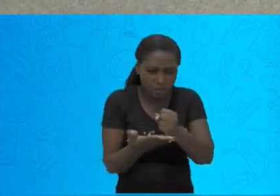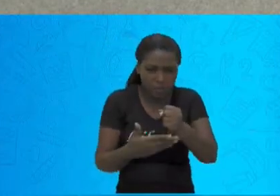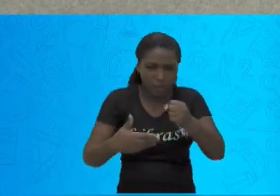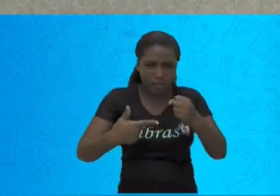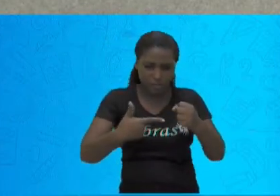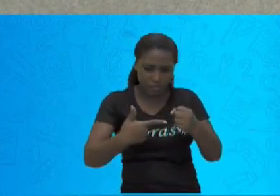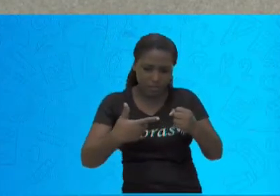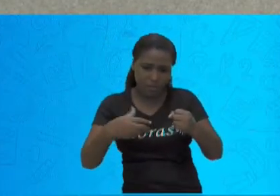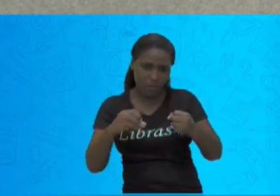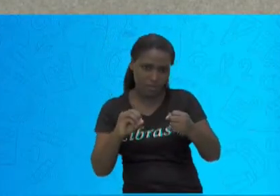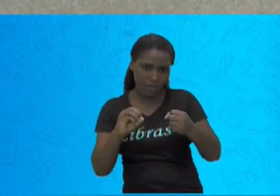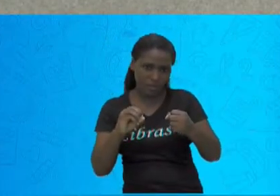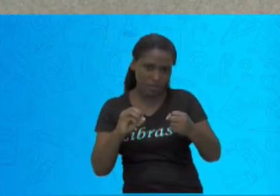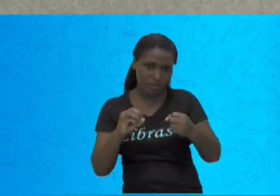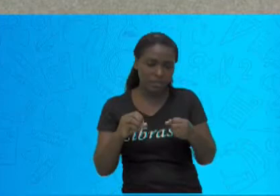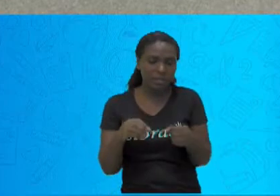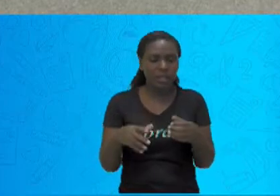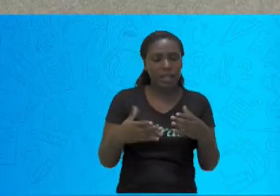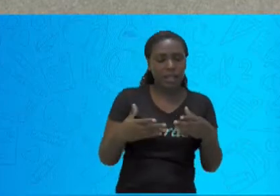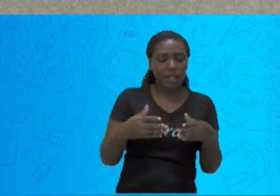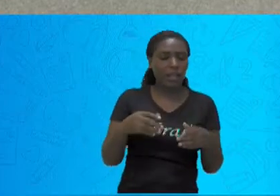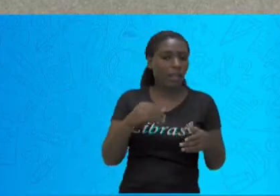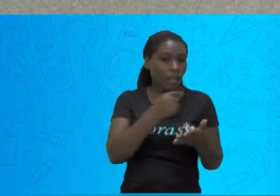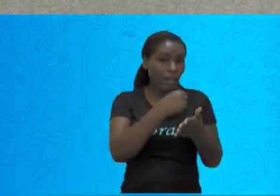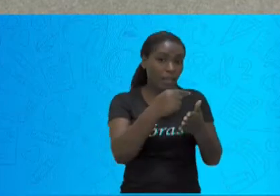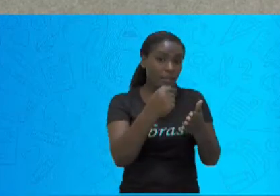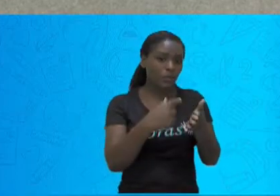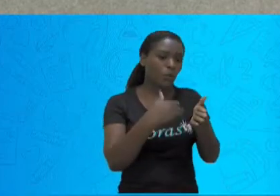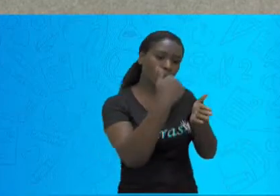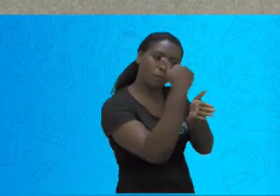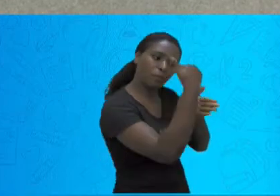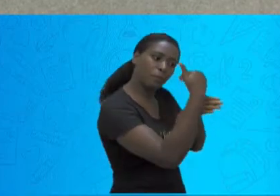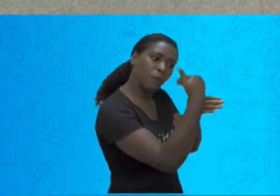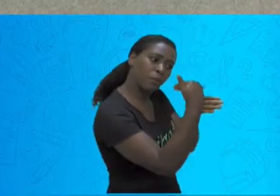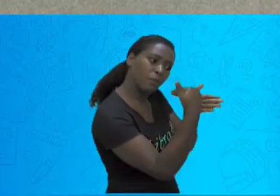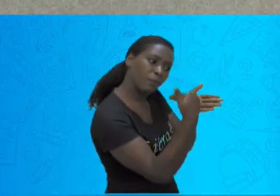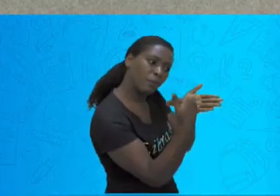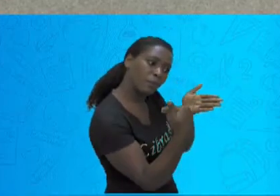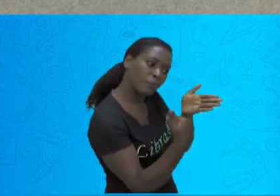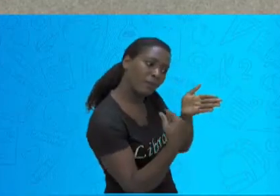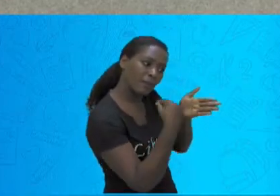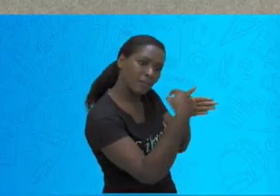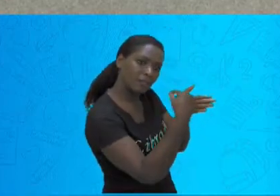de ler, porque eles usavam somente 3